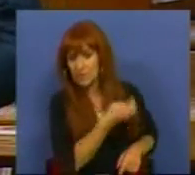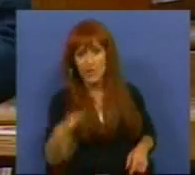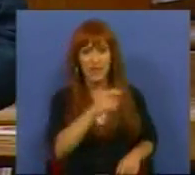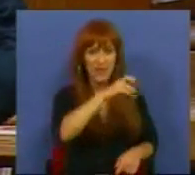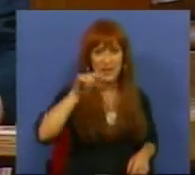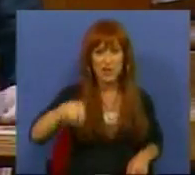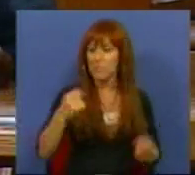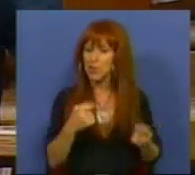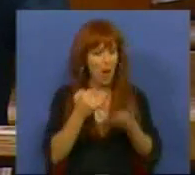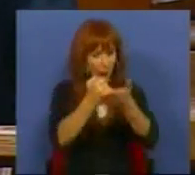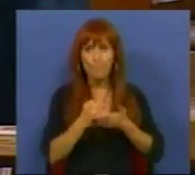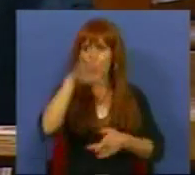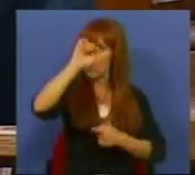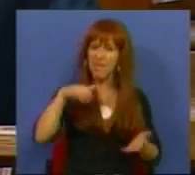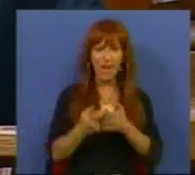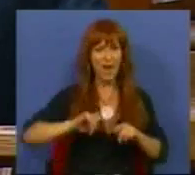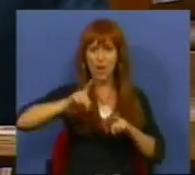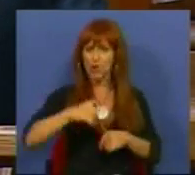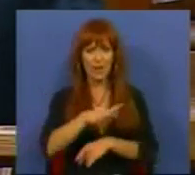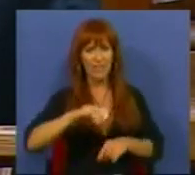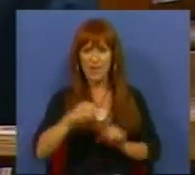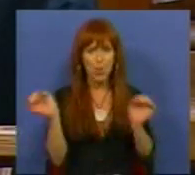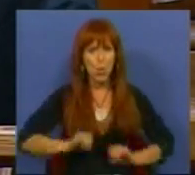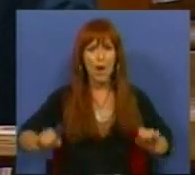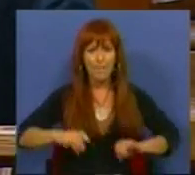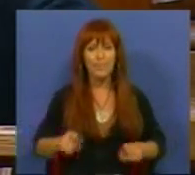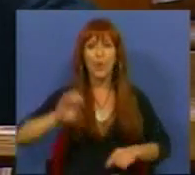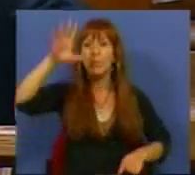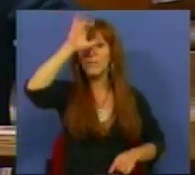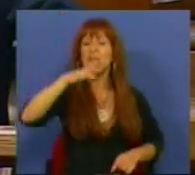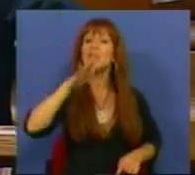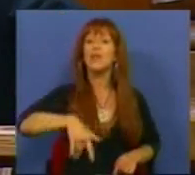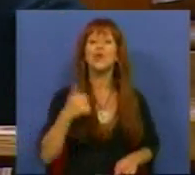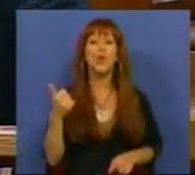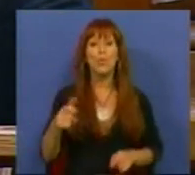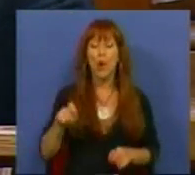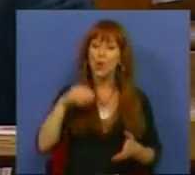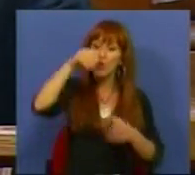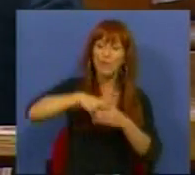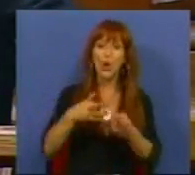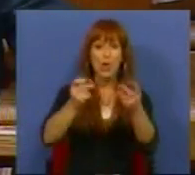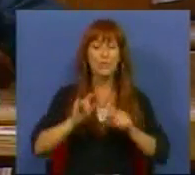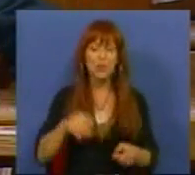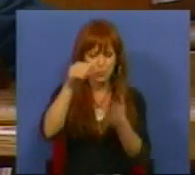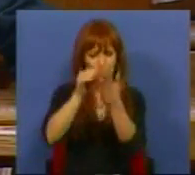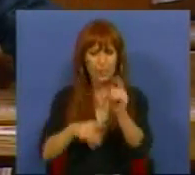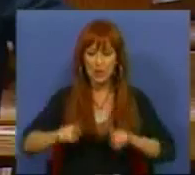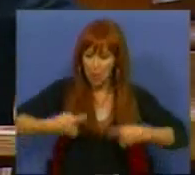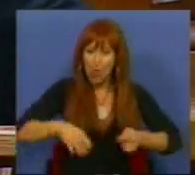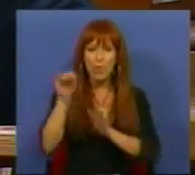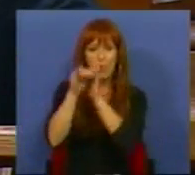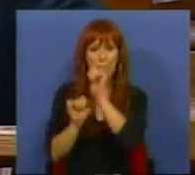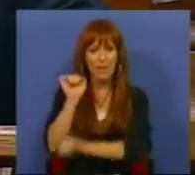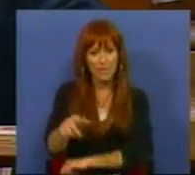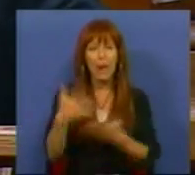300 mil não terão nenhum apoio do Governo em 2010. O Primeiro-Ministro diz que o Bloco só votaria um orçamento que consagrasse o seu próprio